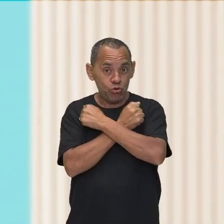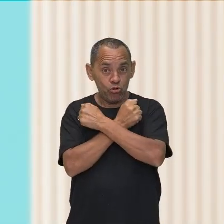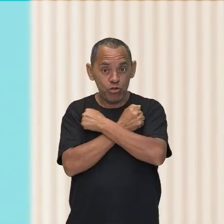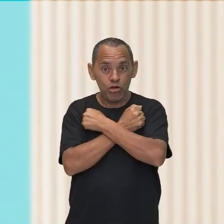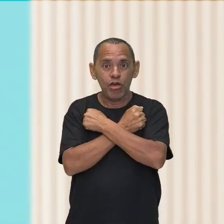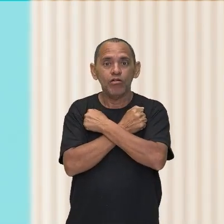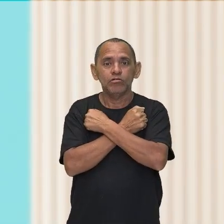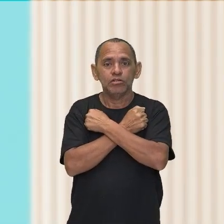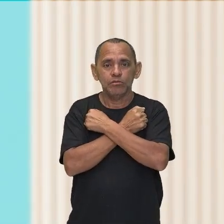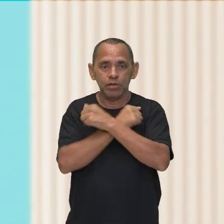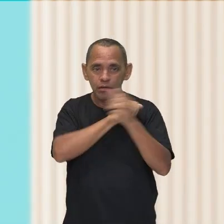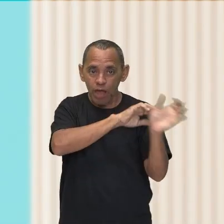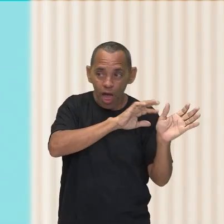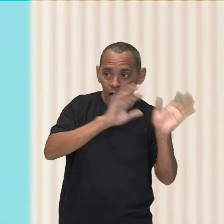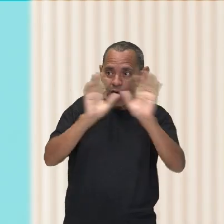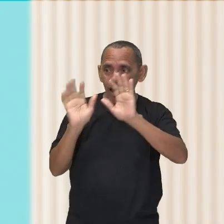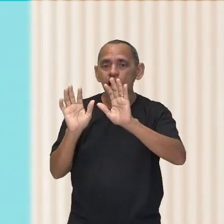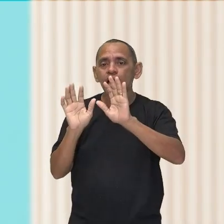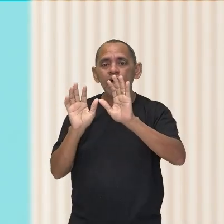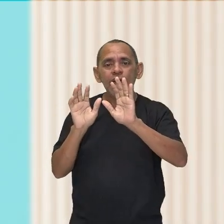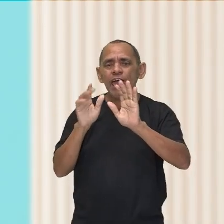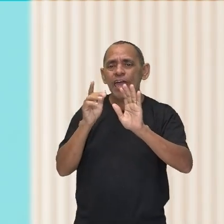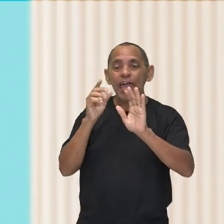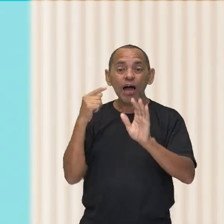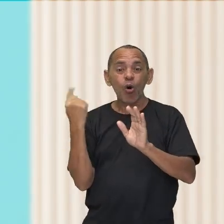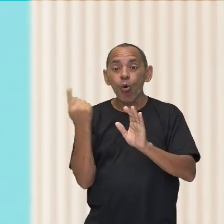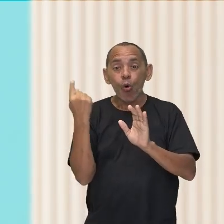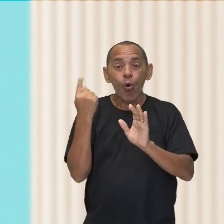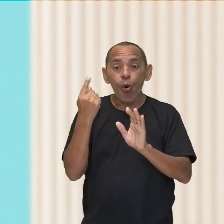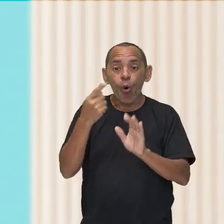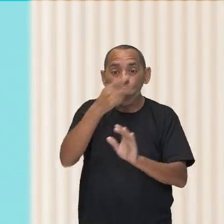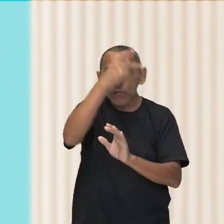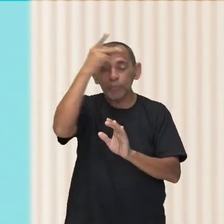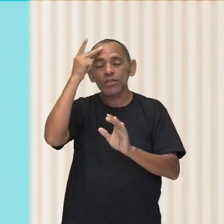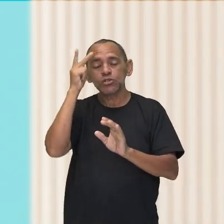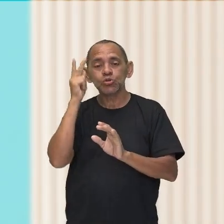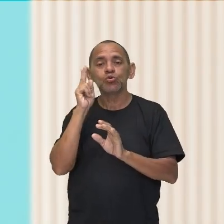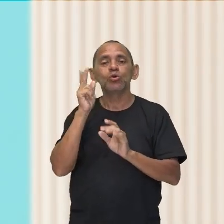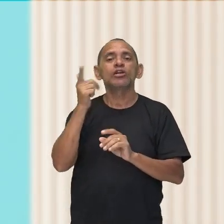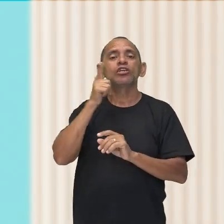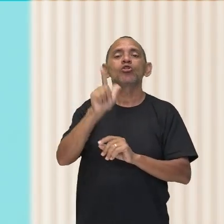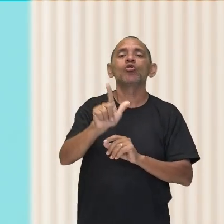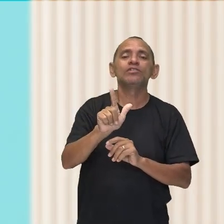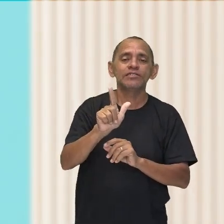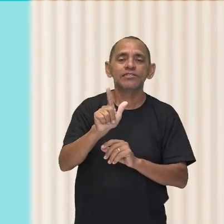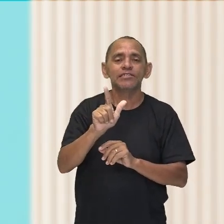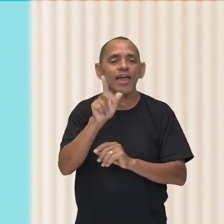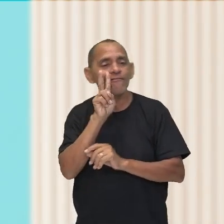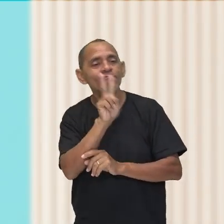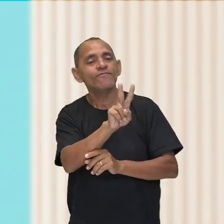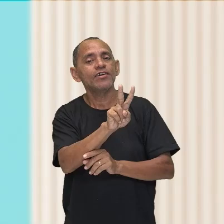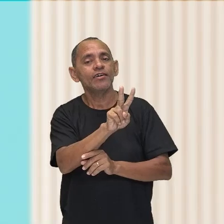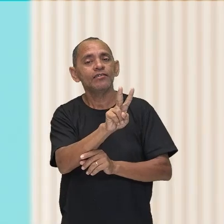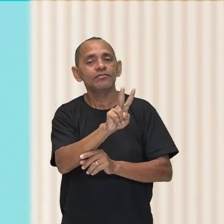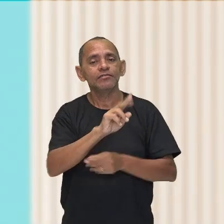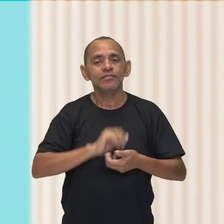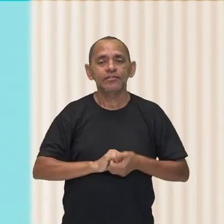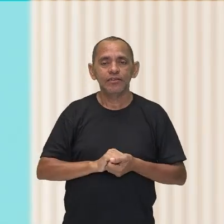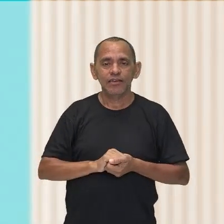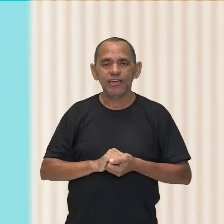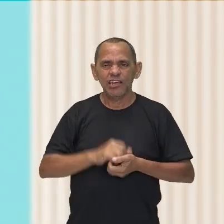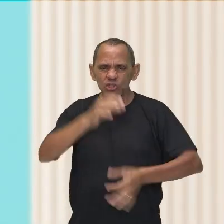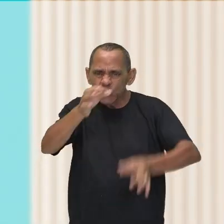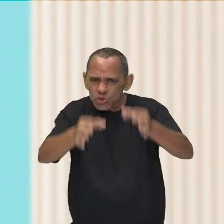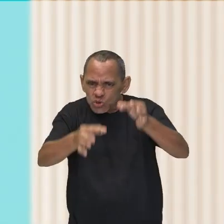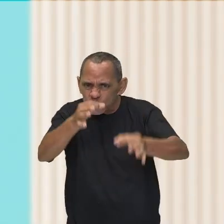único vidente do time. Ele consegue enxergar. Mas isso não é injusto, professor? Como é que eu coloco um goleiro que